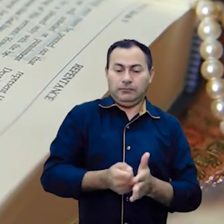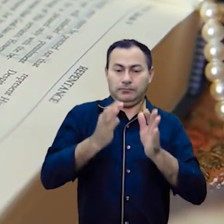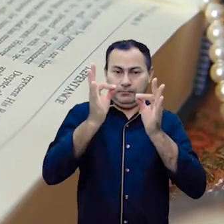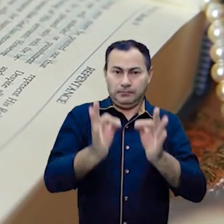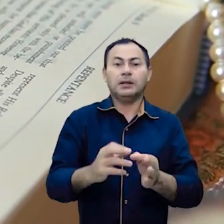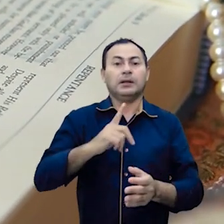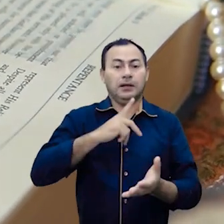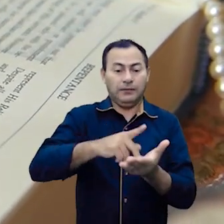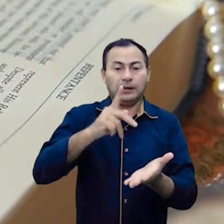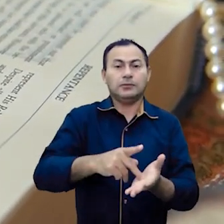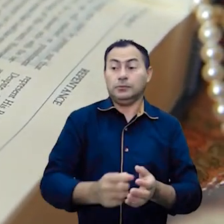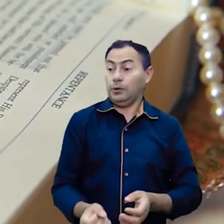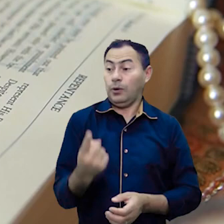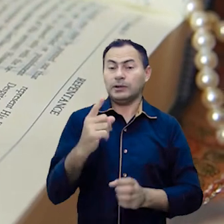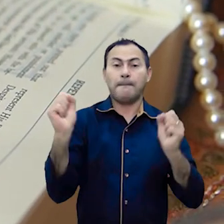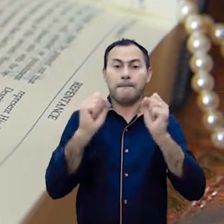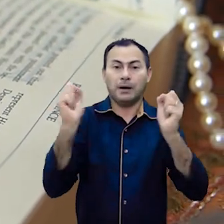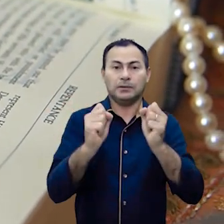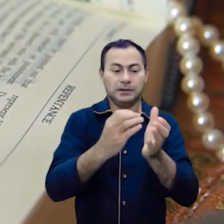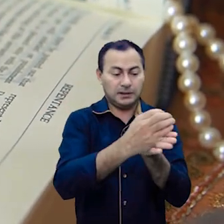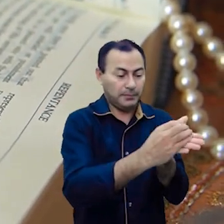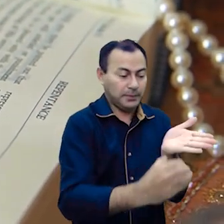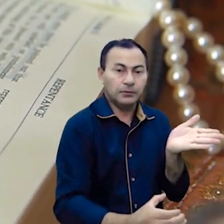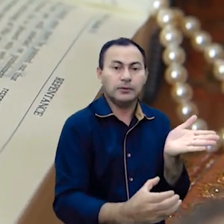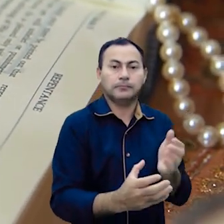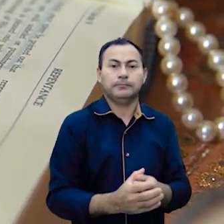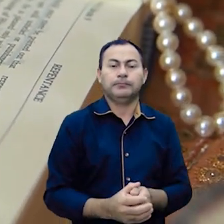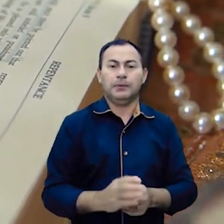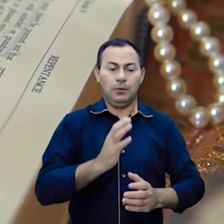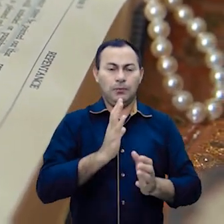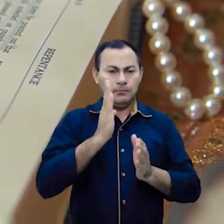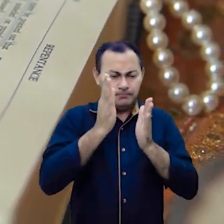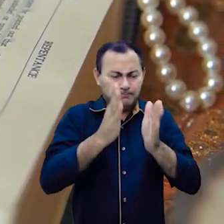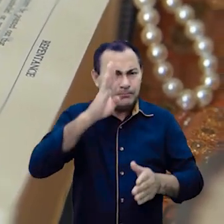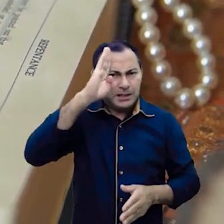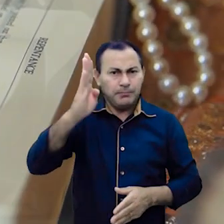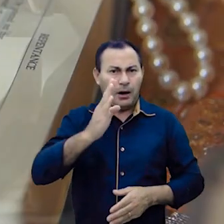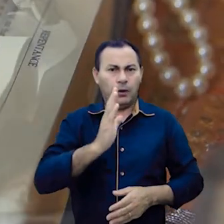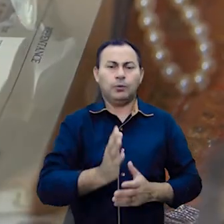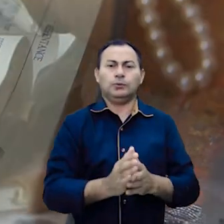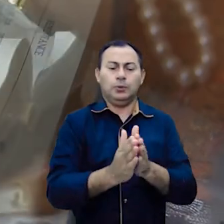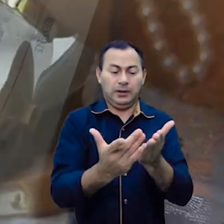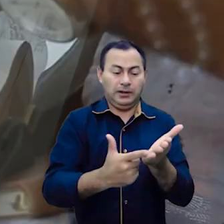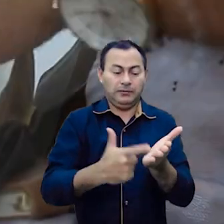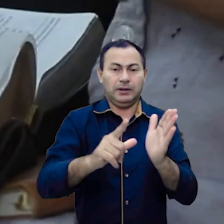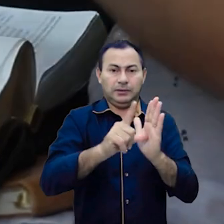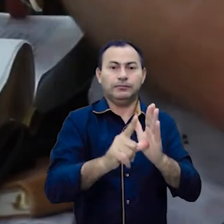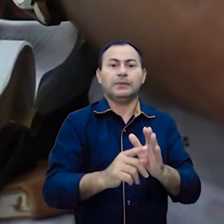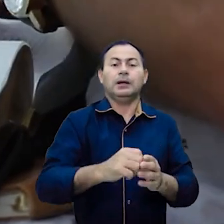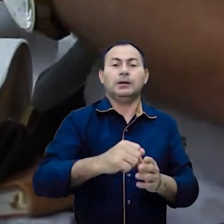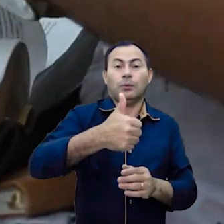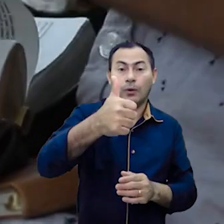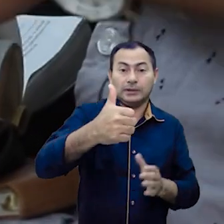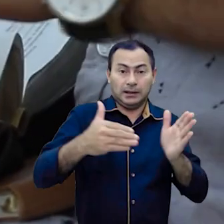deveriam manter existe verdades incríveis maravilhosas nesses capítulos o coração do livro de Levítico é encontrado nos